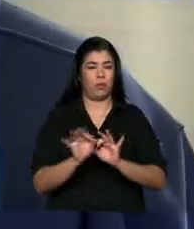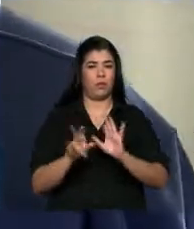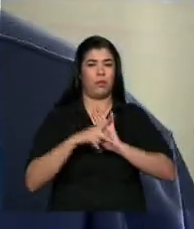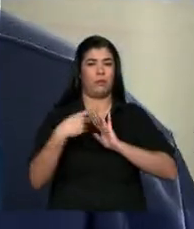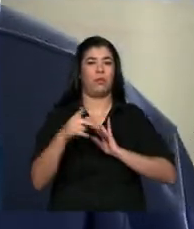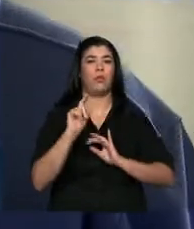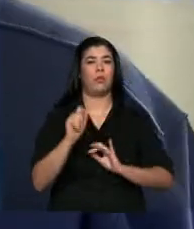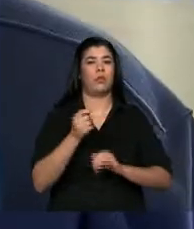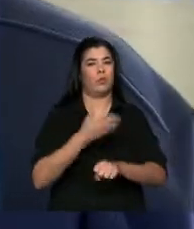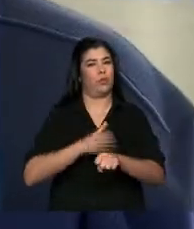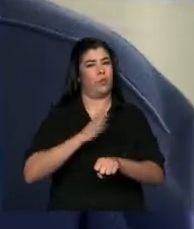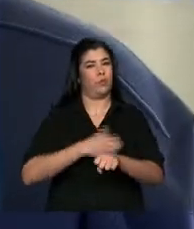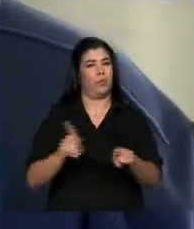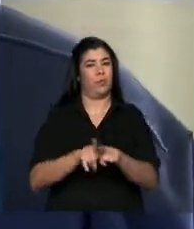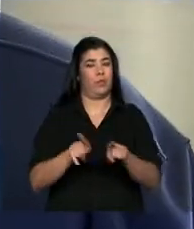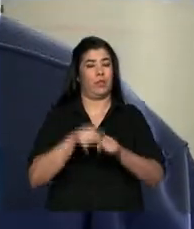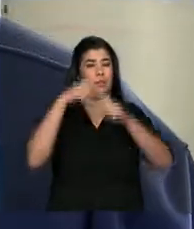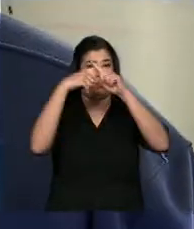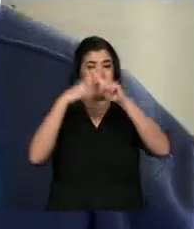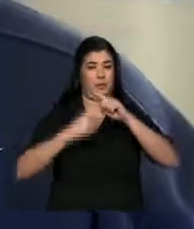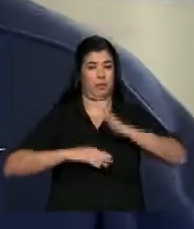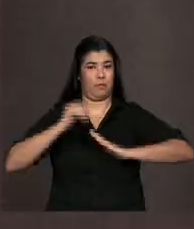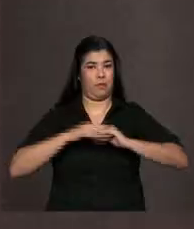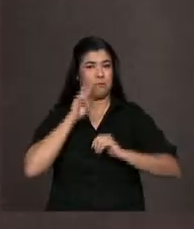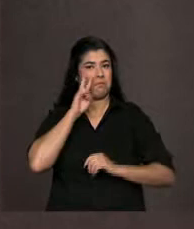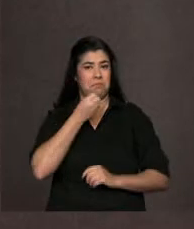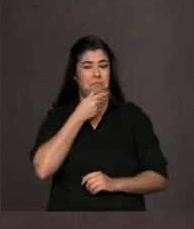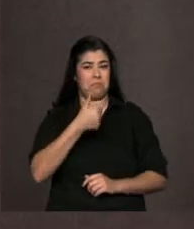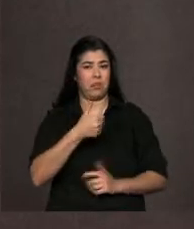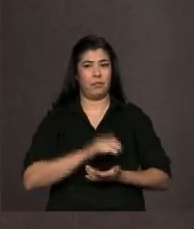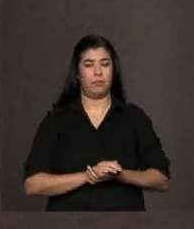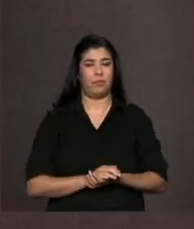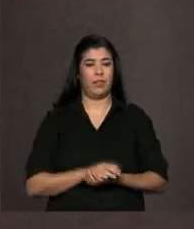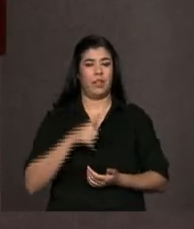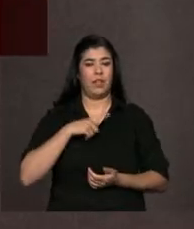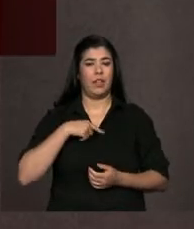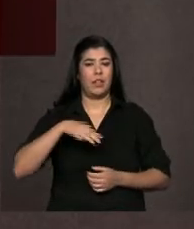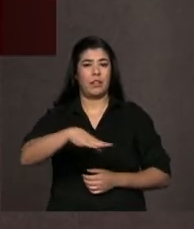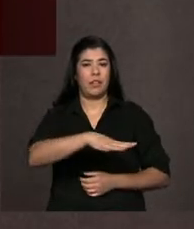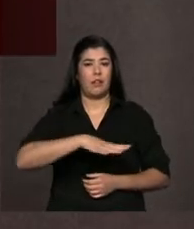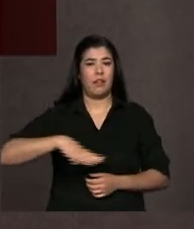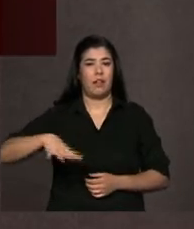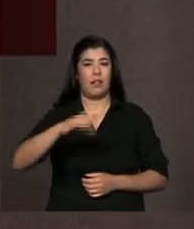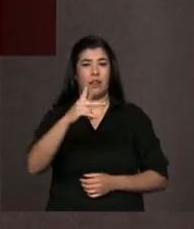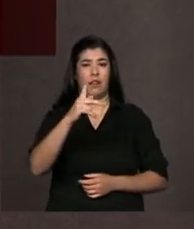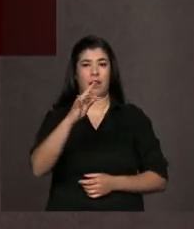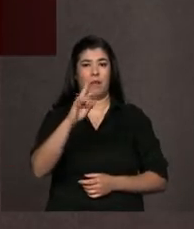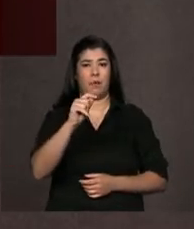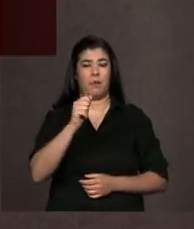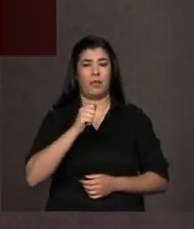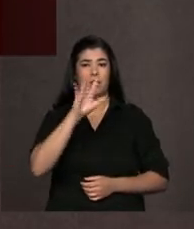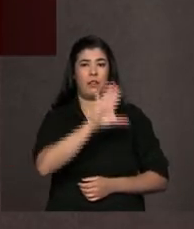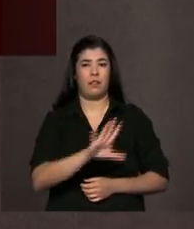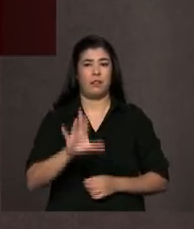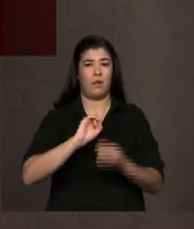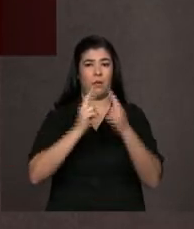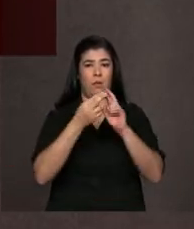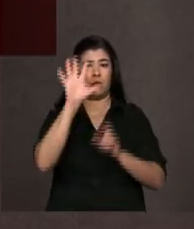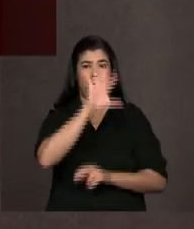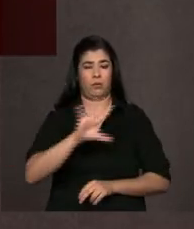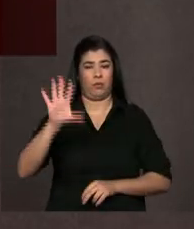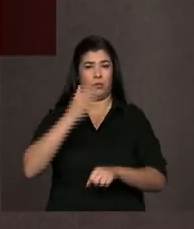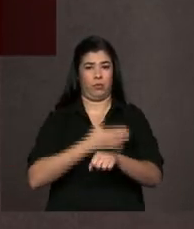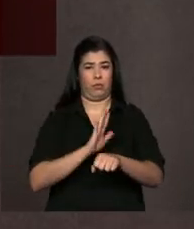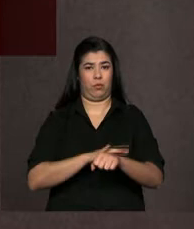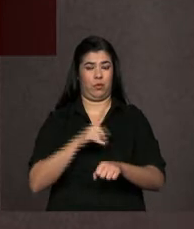o treinamento e a competição. A gente vê com muito bons olhos isso. As pistas fazem parte da Rede Nacional de Treinamento, aposta do governo